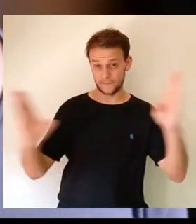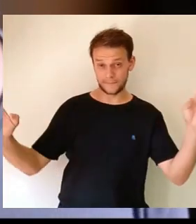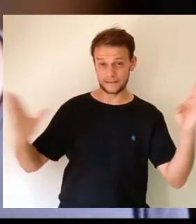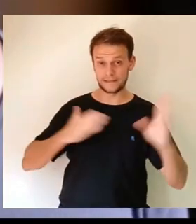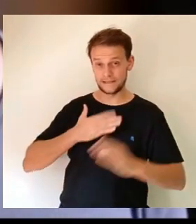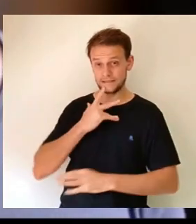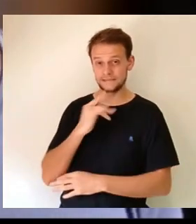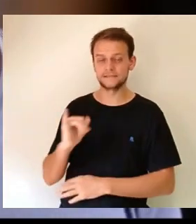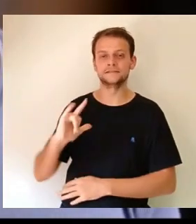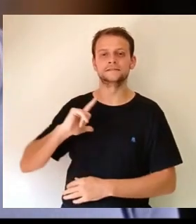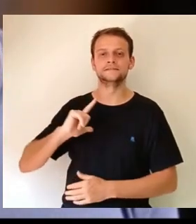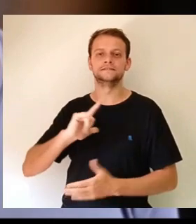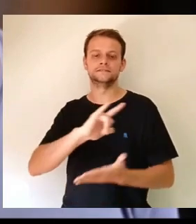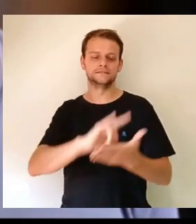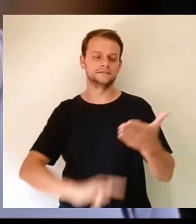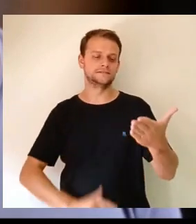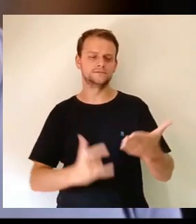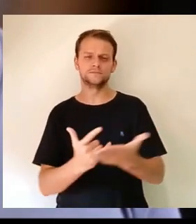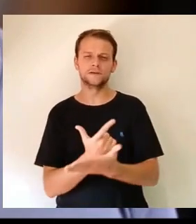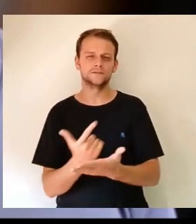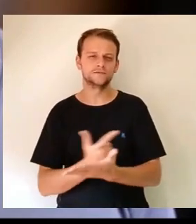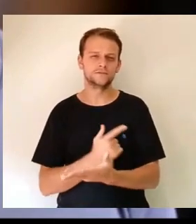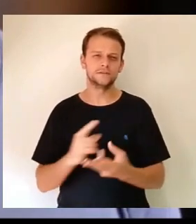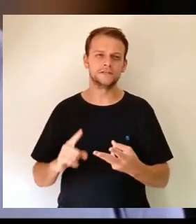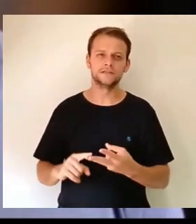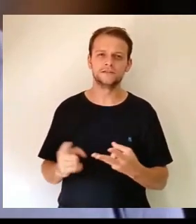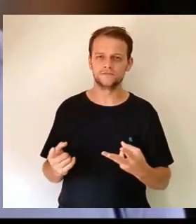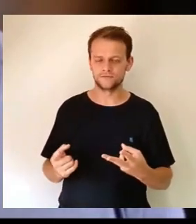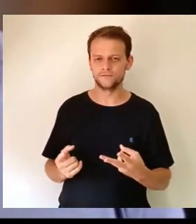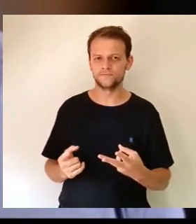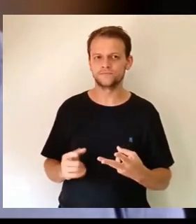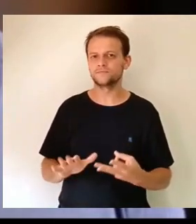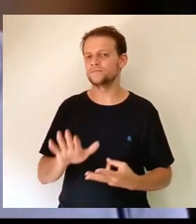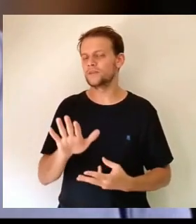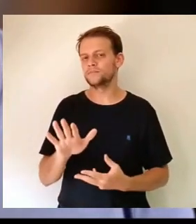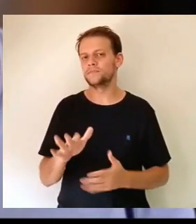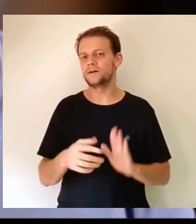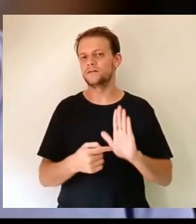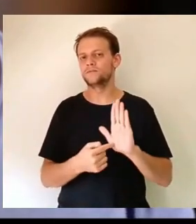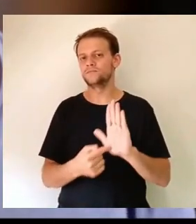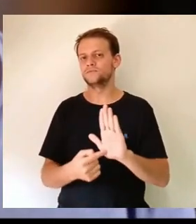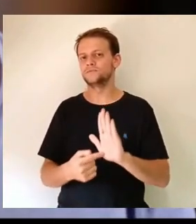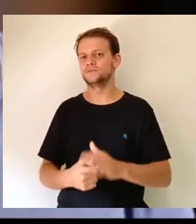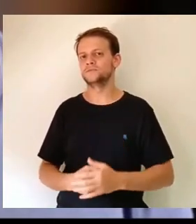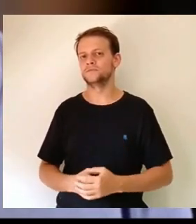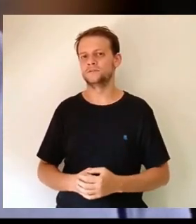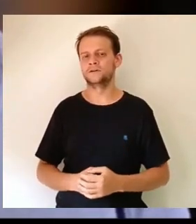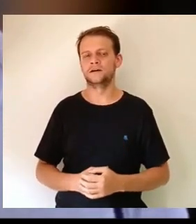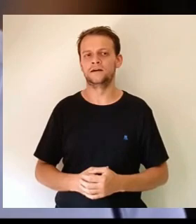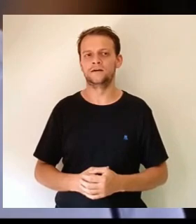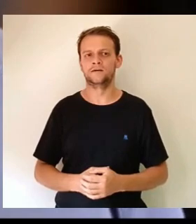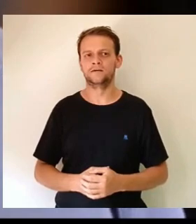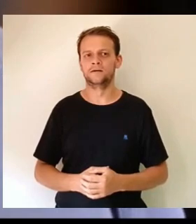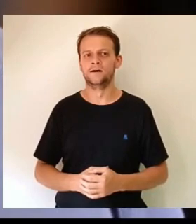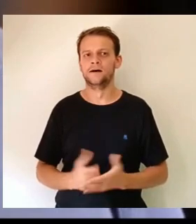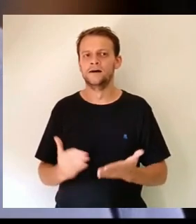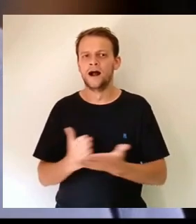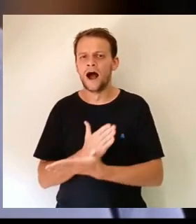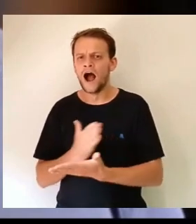o acervo dele tem, fora os documentos e livros, que eu não trouxe nenhum para mostrar, mas por exemplo, eu vou mostrar